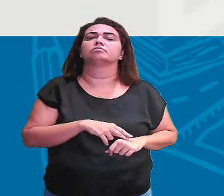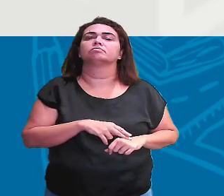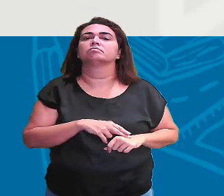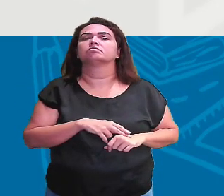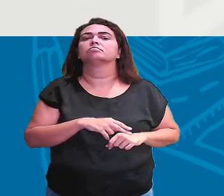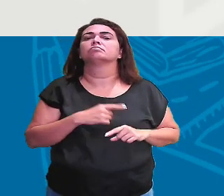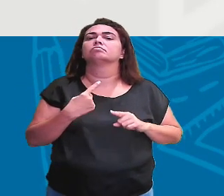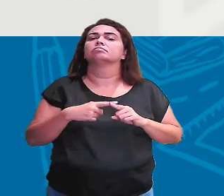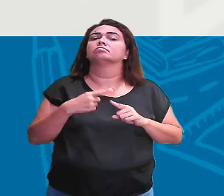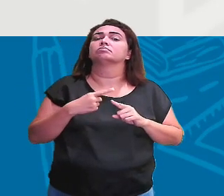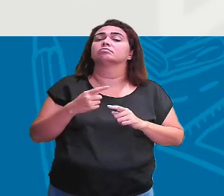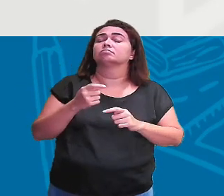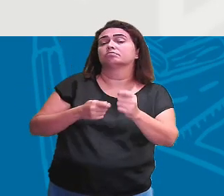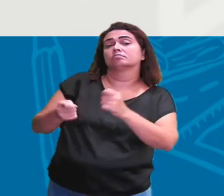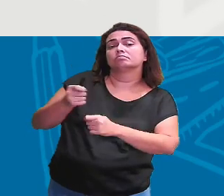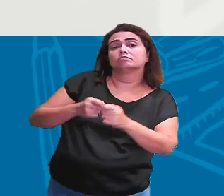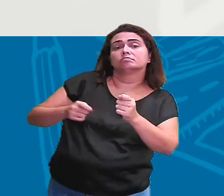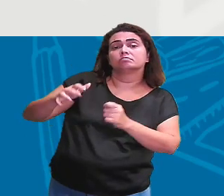mercado